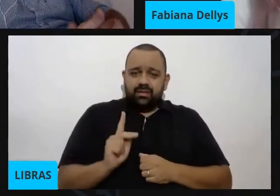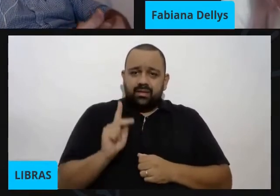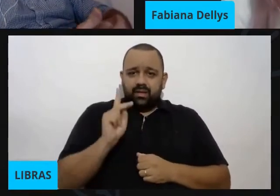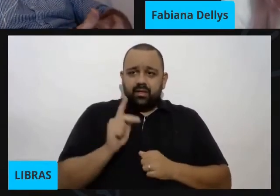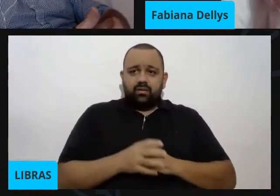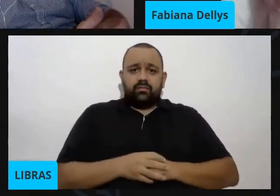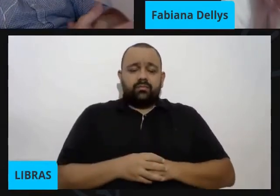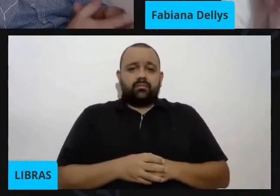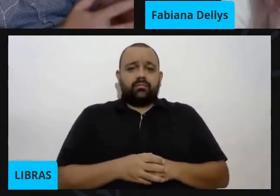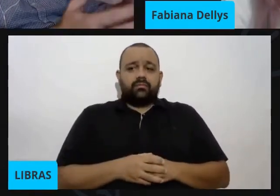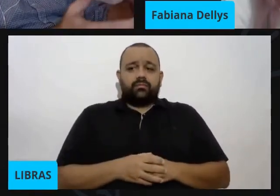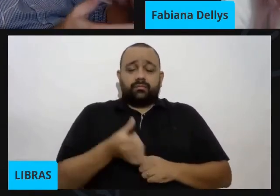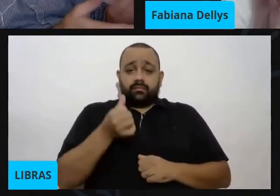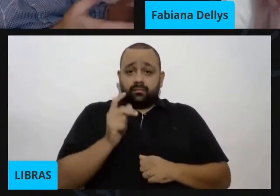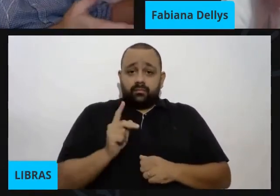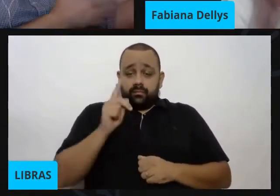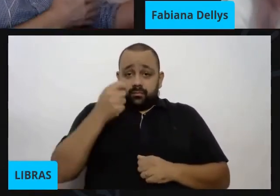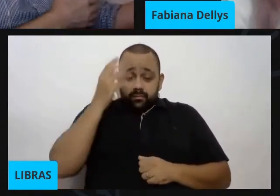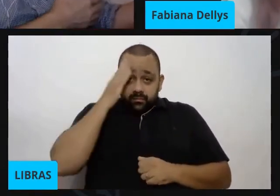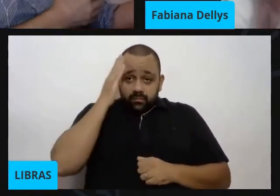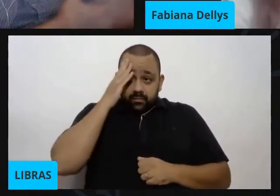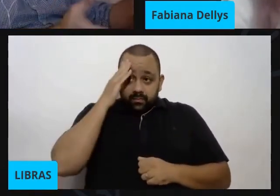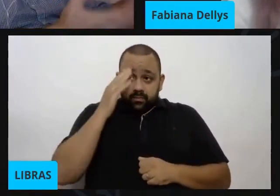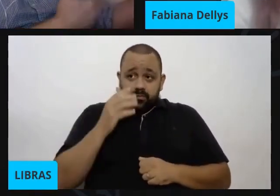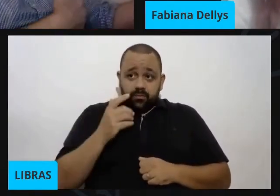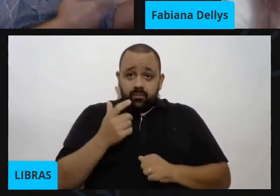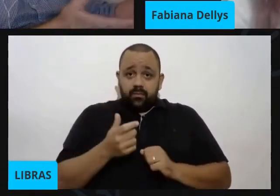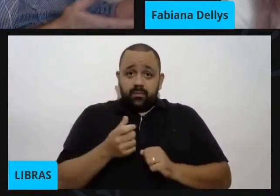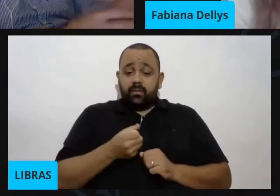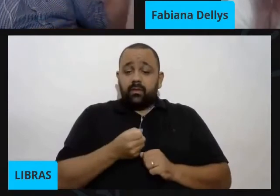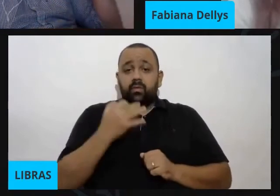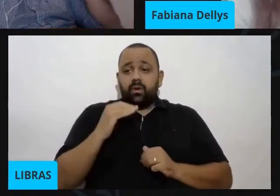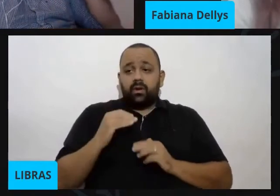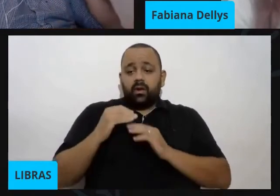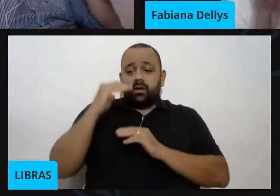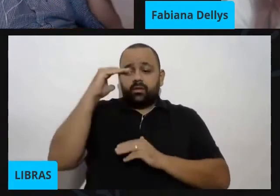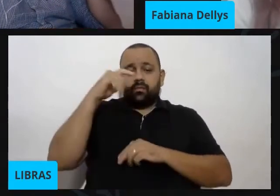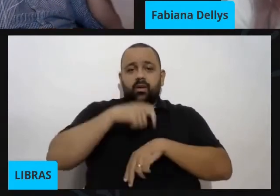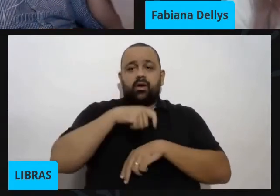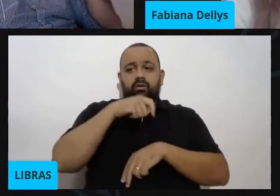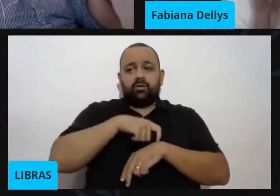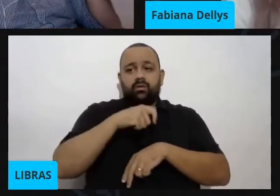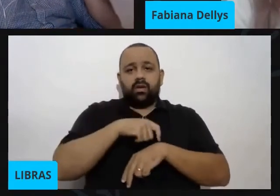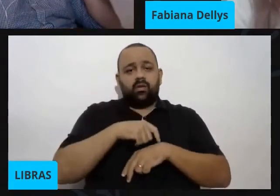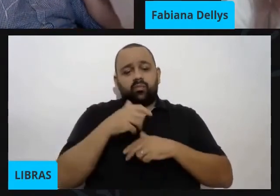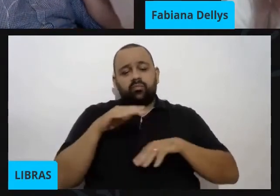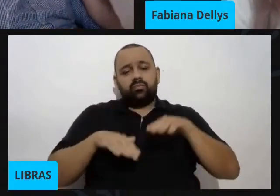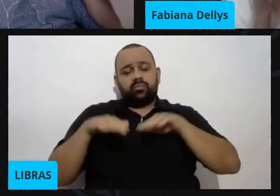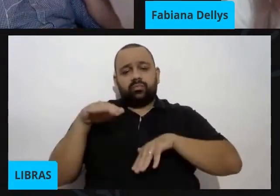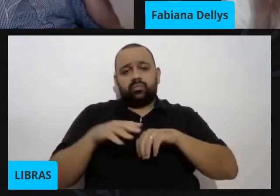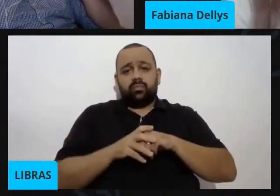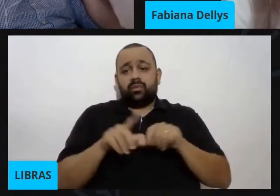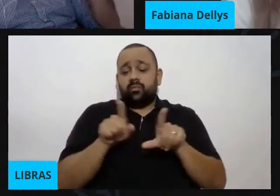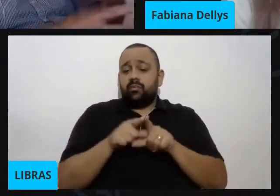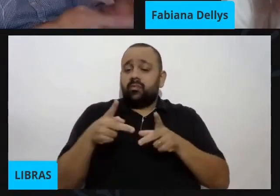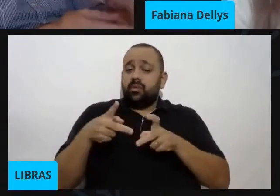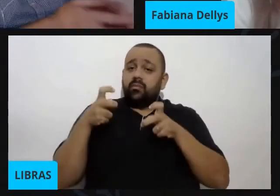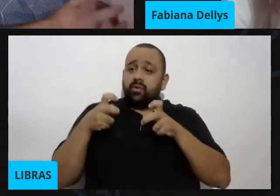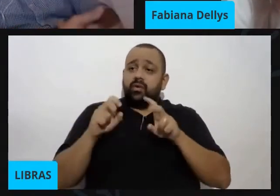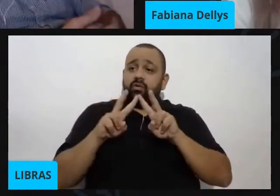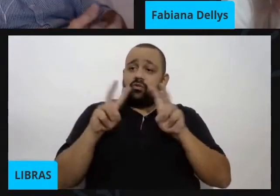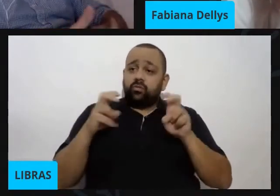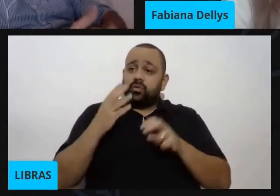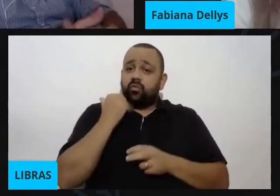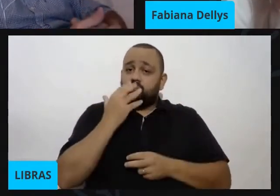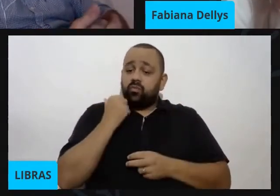quilos. Precisa ver quanto disso é do processo de crescimento, em quanto tempo, né? E olhar, talvez, para a